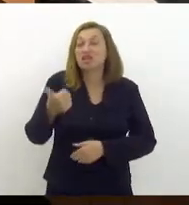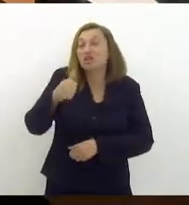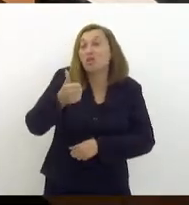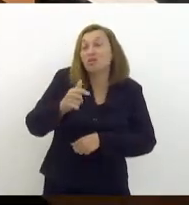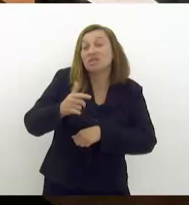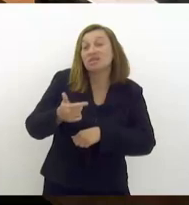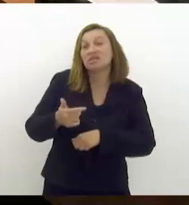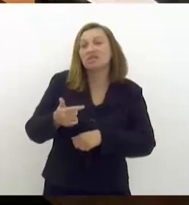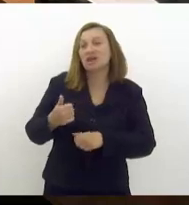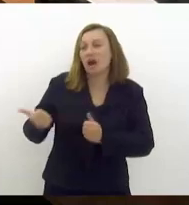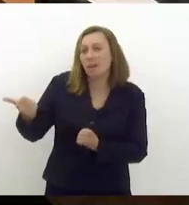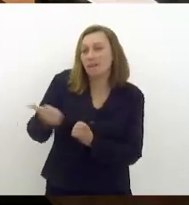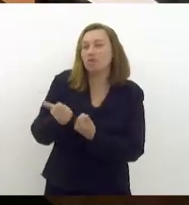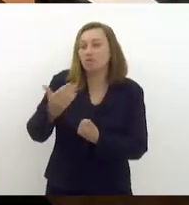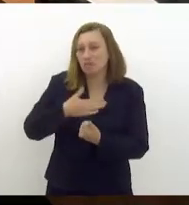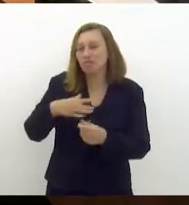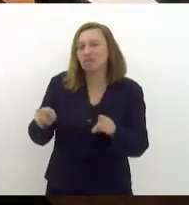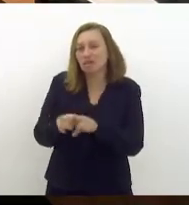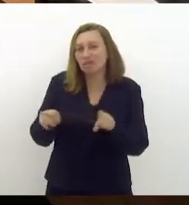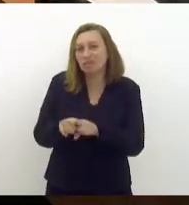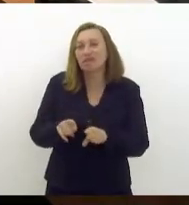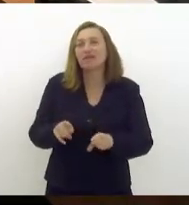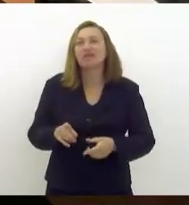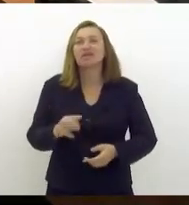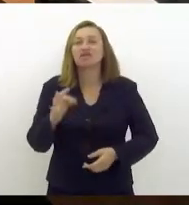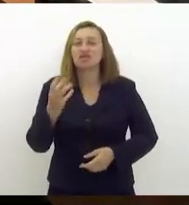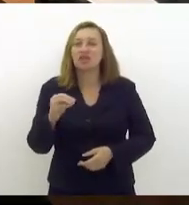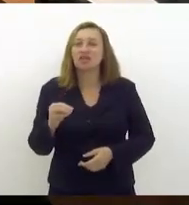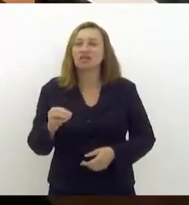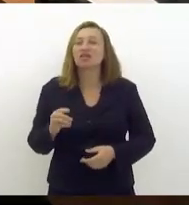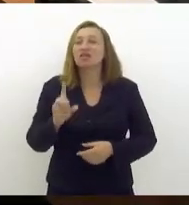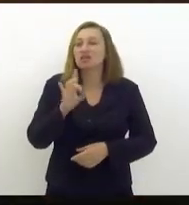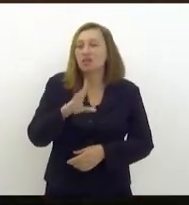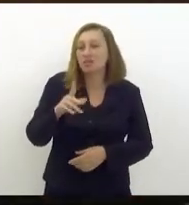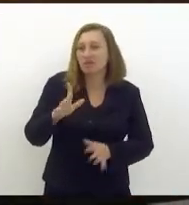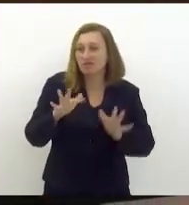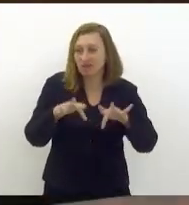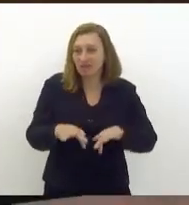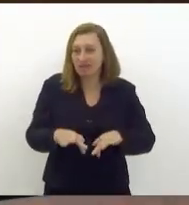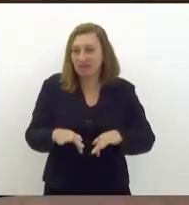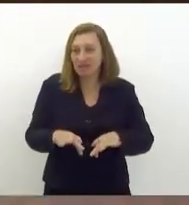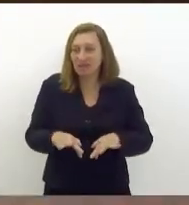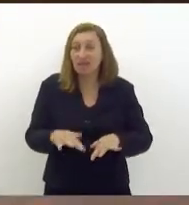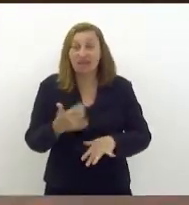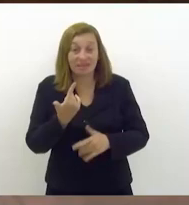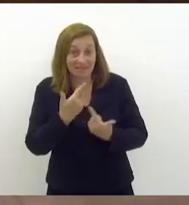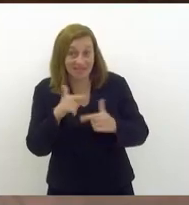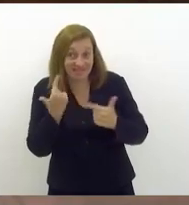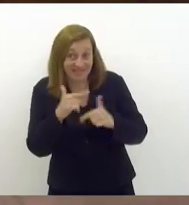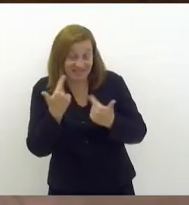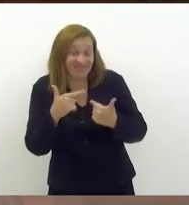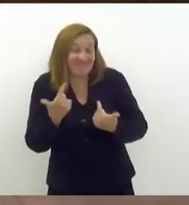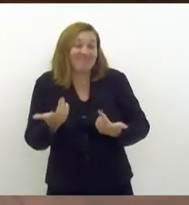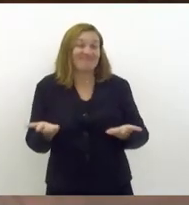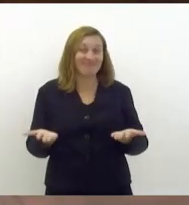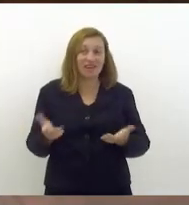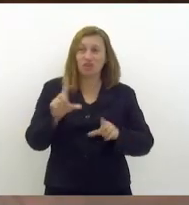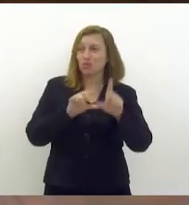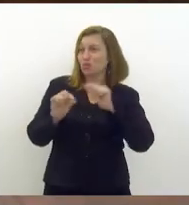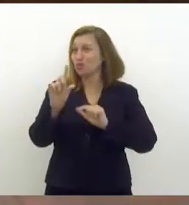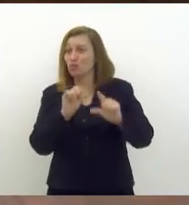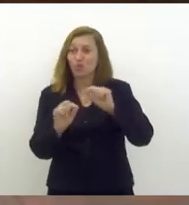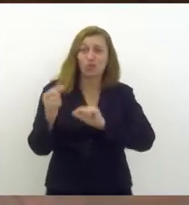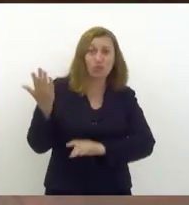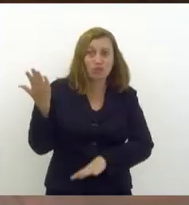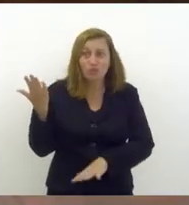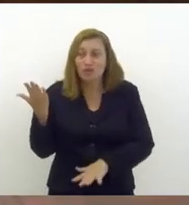10 horas pode contar com meu apoio também Deputado Thiago aliaço Presidente e só para concluir é engraçado aqui né aqui as decisões a gente